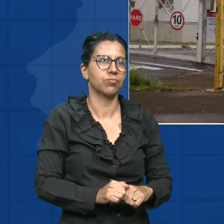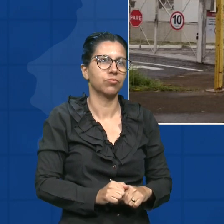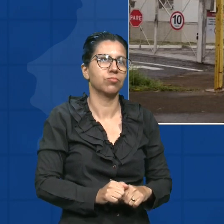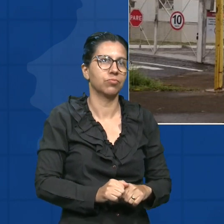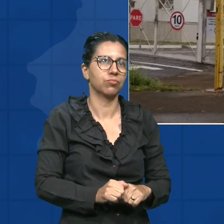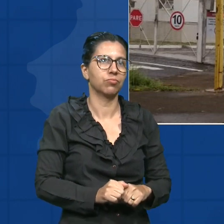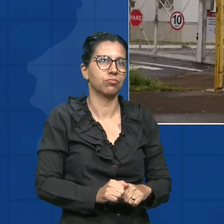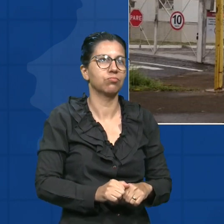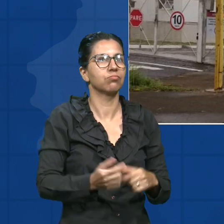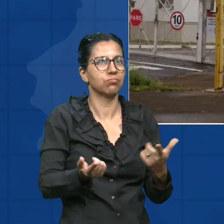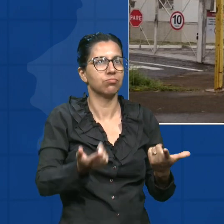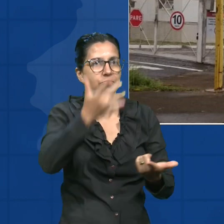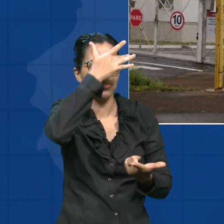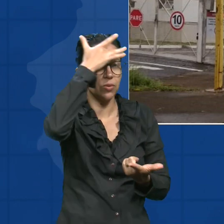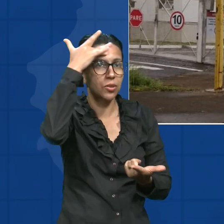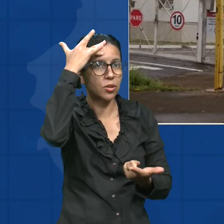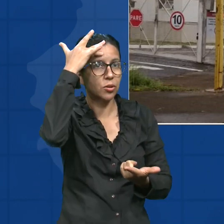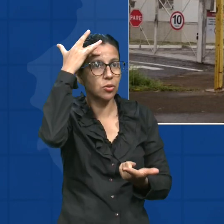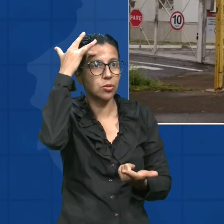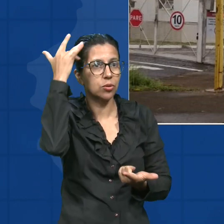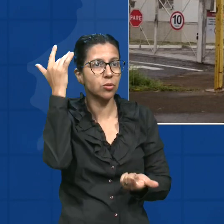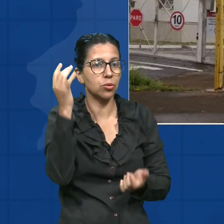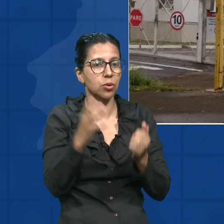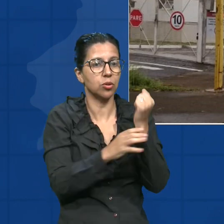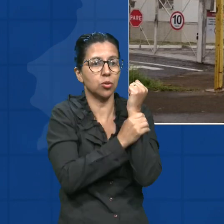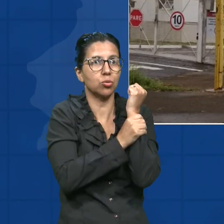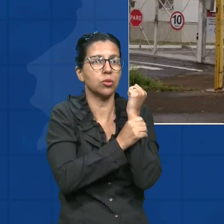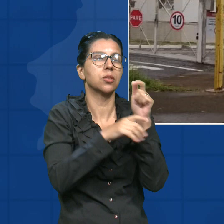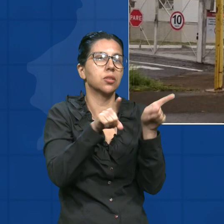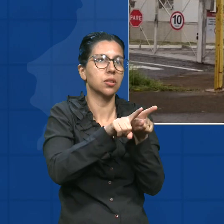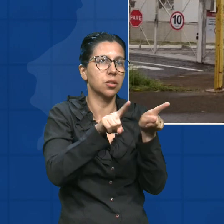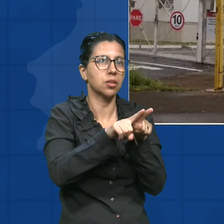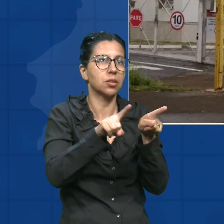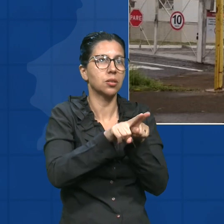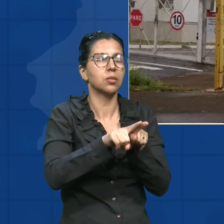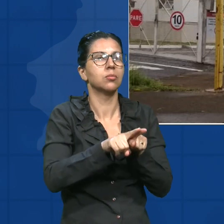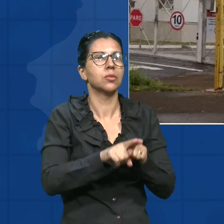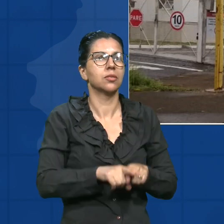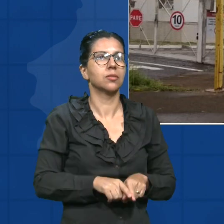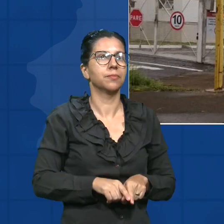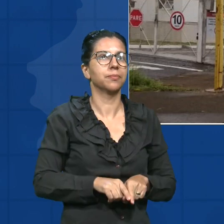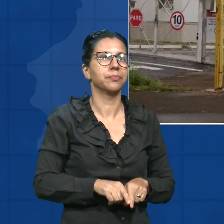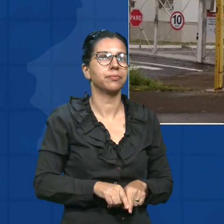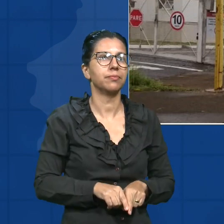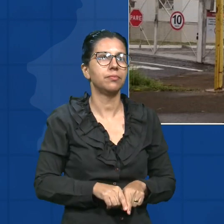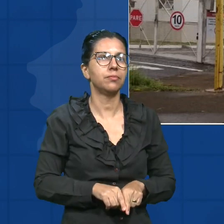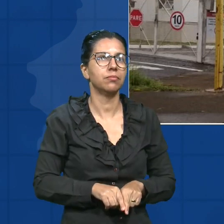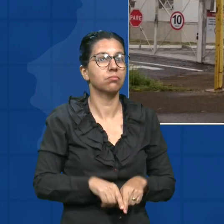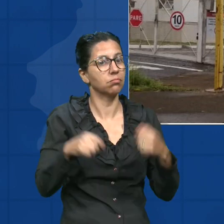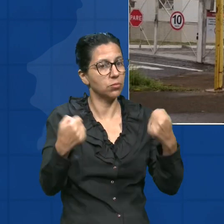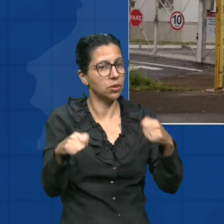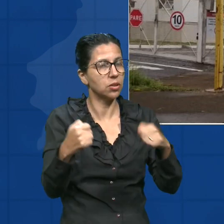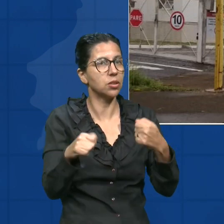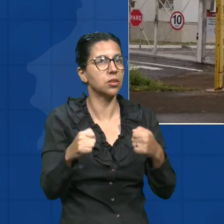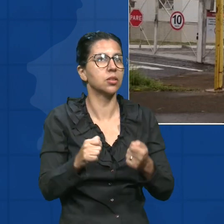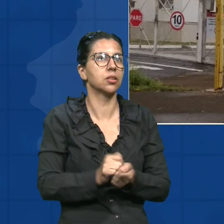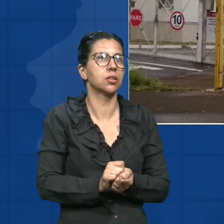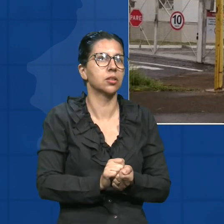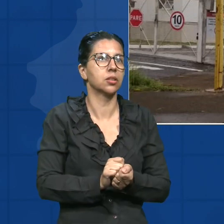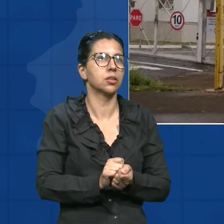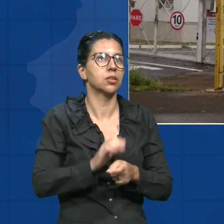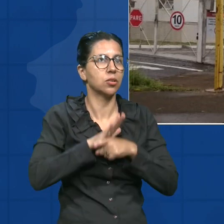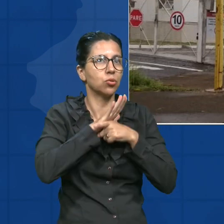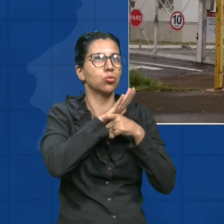diversos, comprometendo também a questão da segurança e o conforto, né? É imperativo que sejam tomadas medidas também concretas para